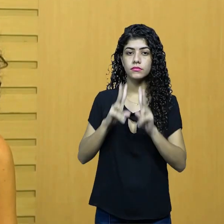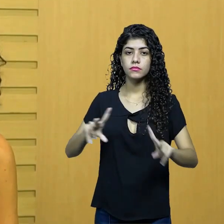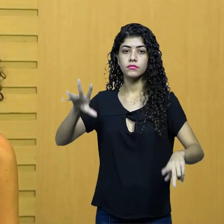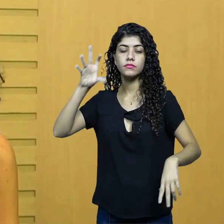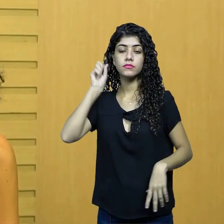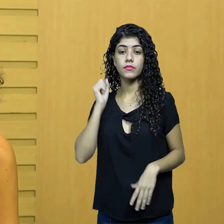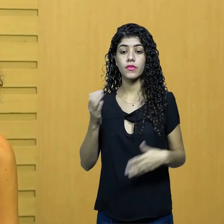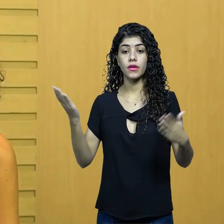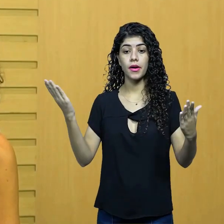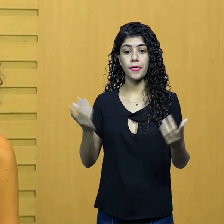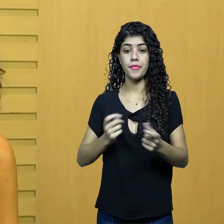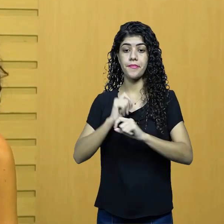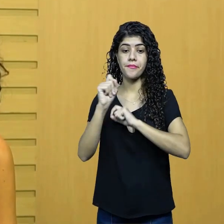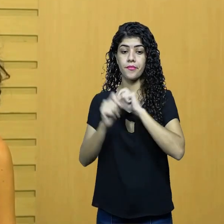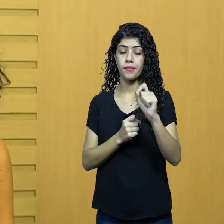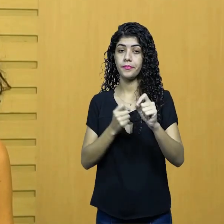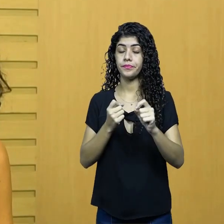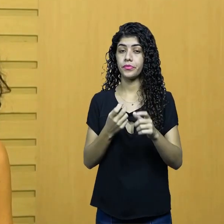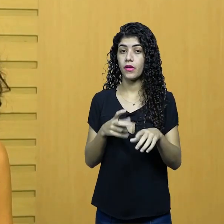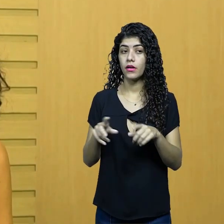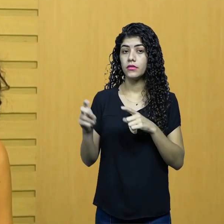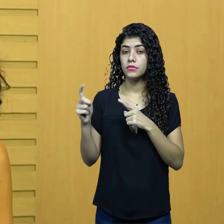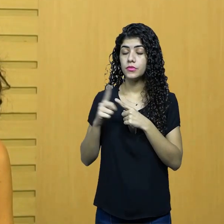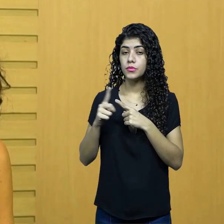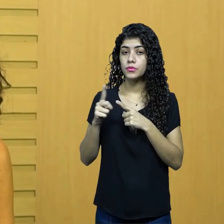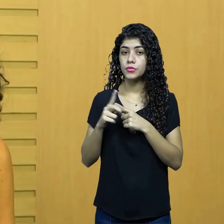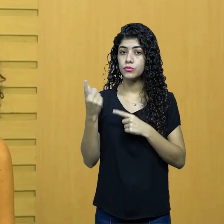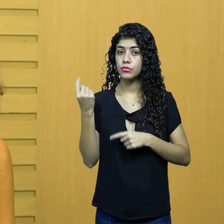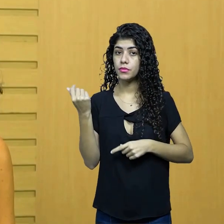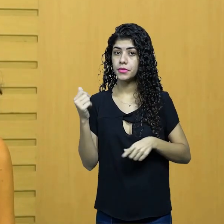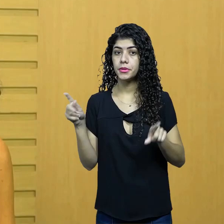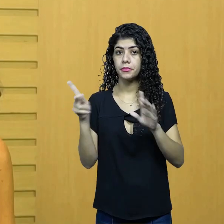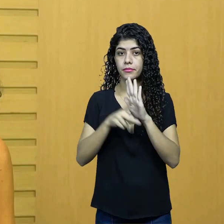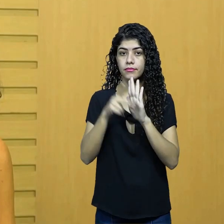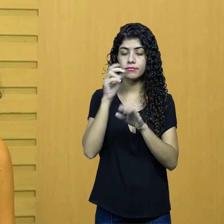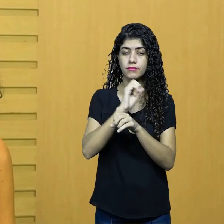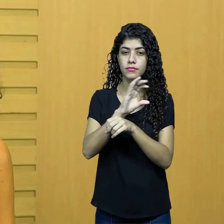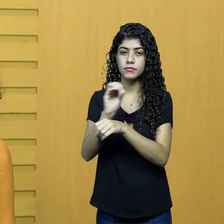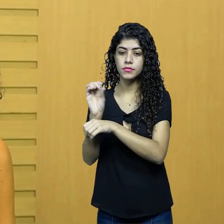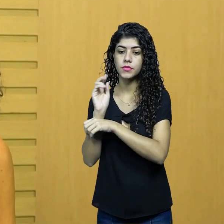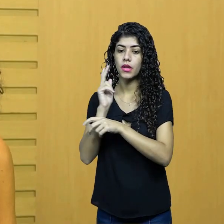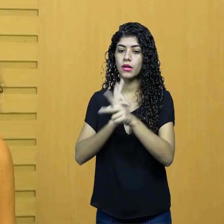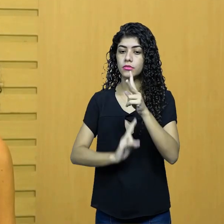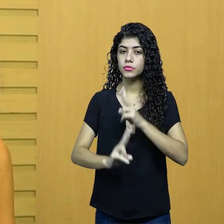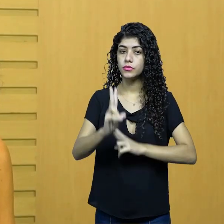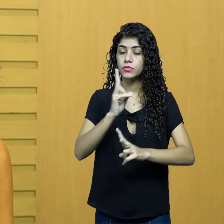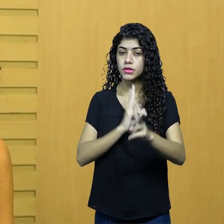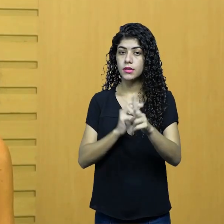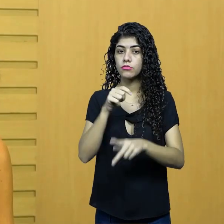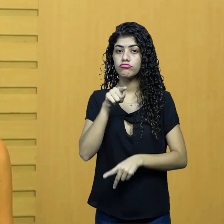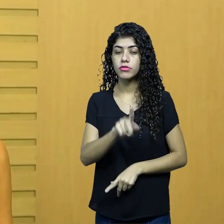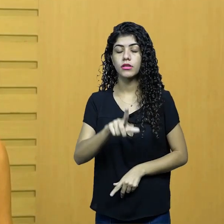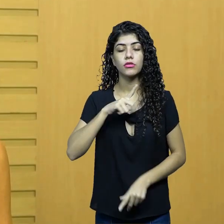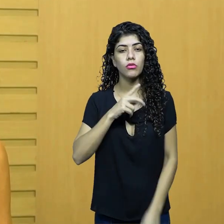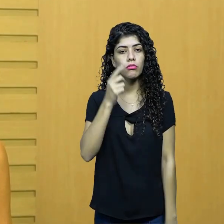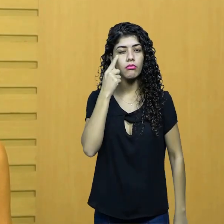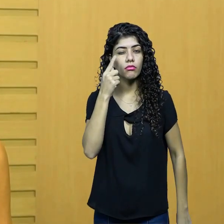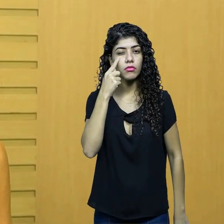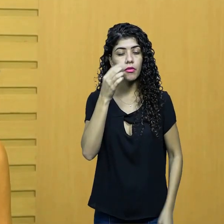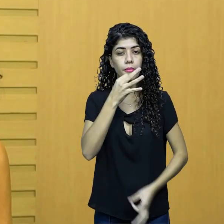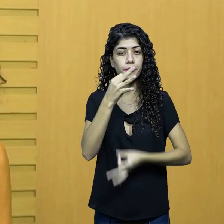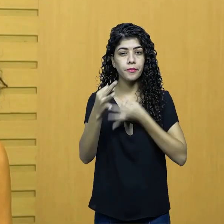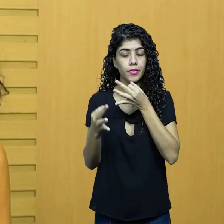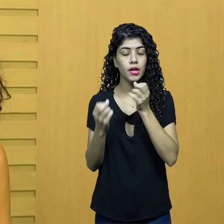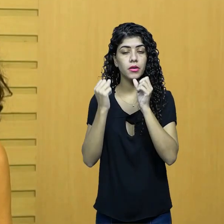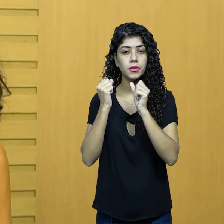Executiva. Vamos falar sobre fontes de financiamento e plano de distribuição. Como sempre, caso tenha alguma dúvida